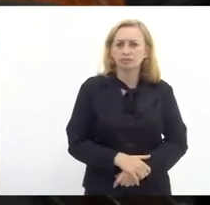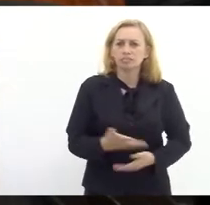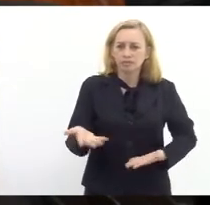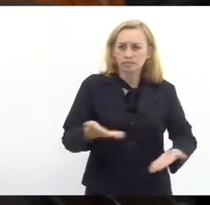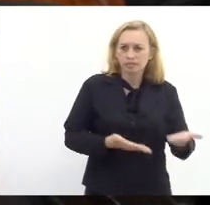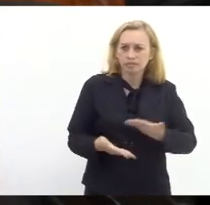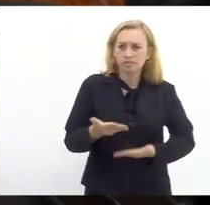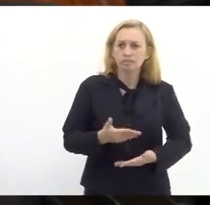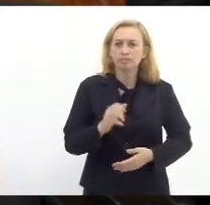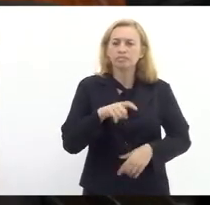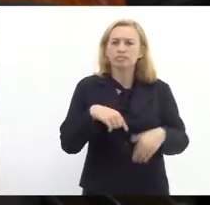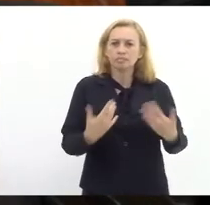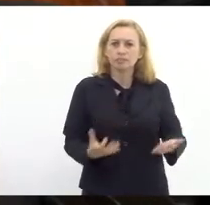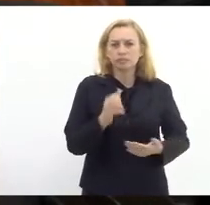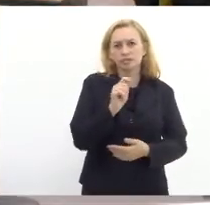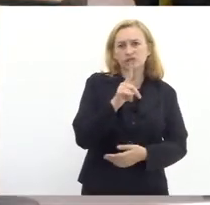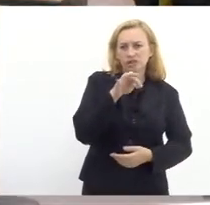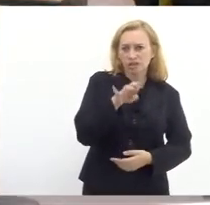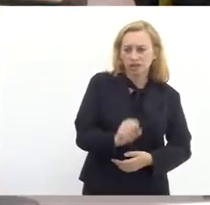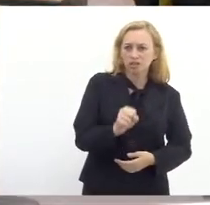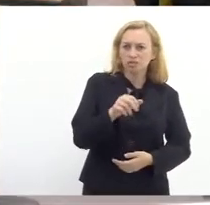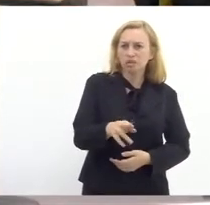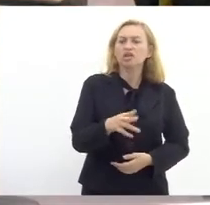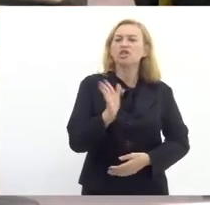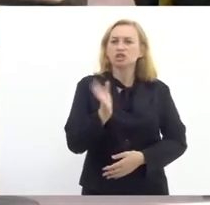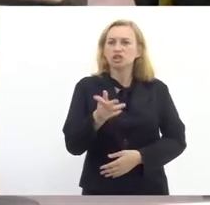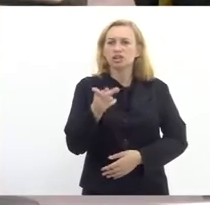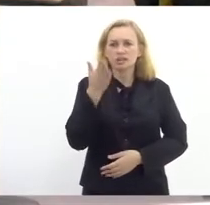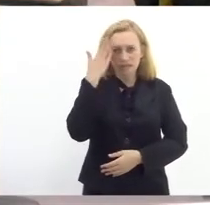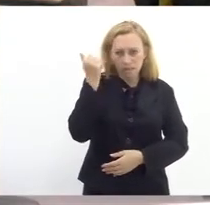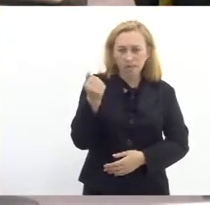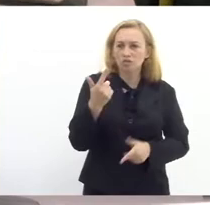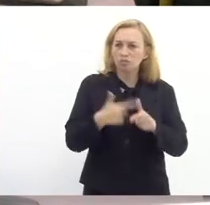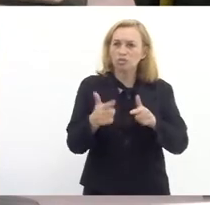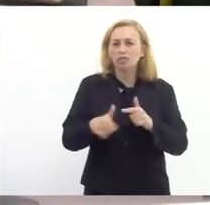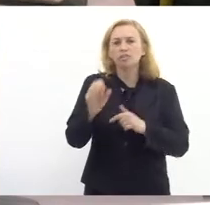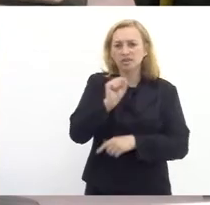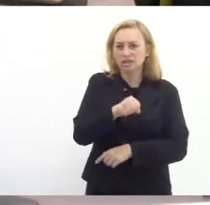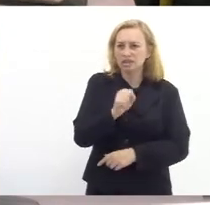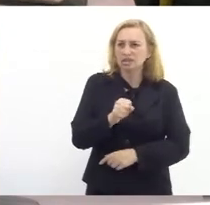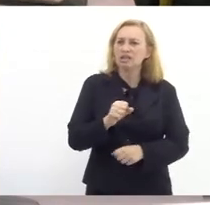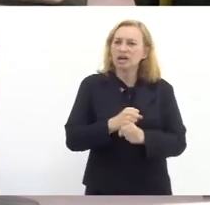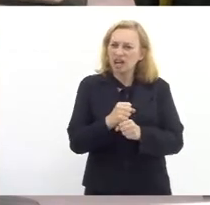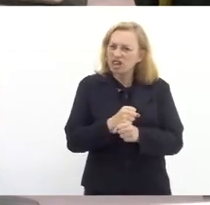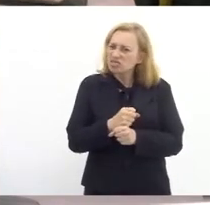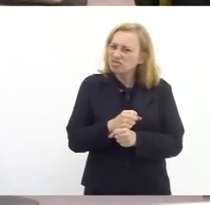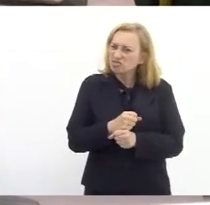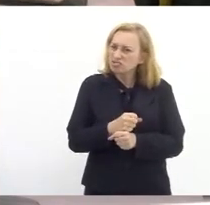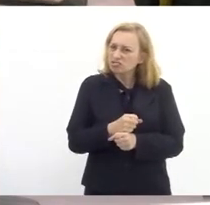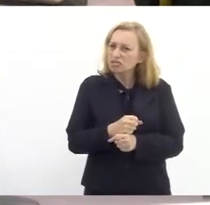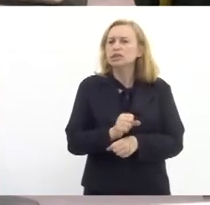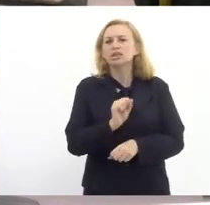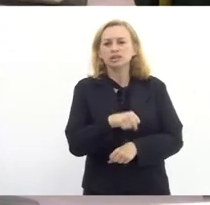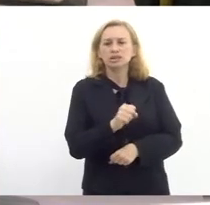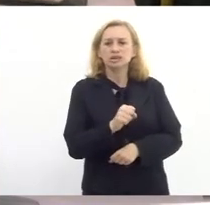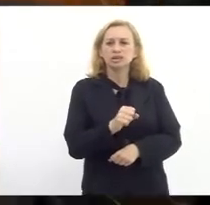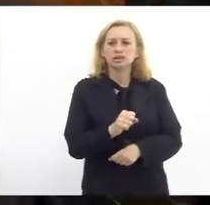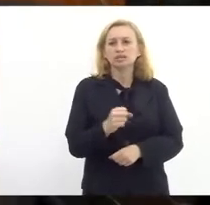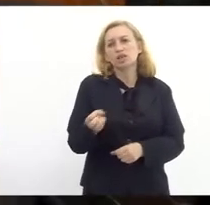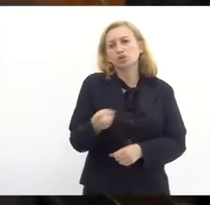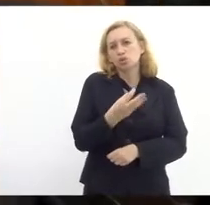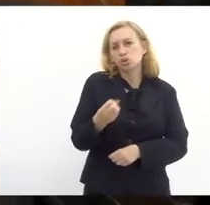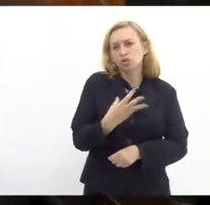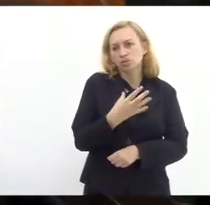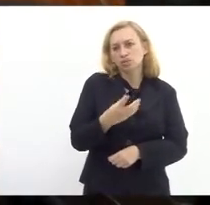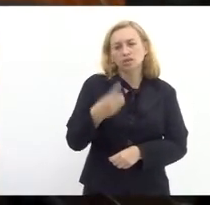parceria. Então a Getransp já sabia disso, desse problema? Sim, a gente tem... Há muito tempo? Já havia relatado. É uma situação não muito nova,